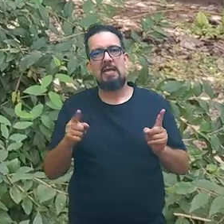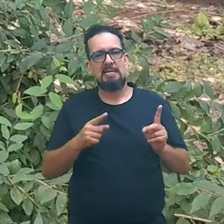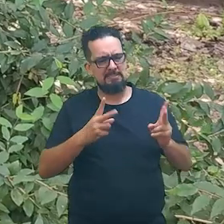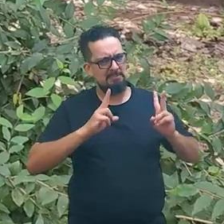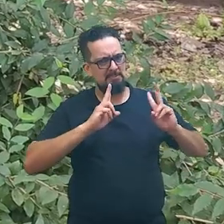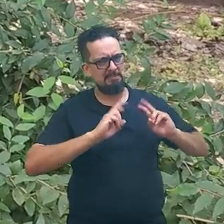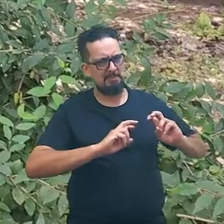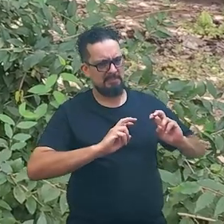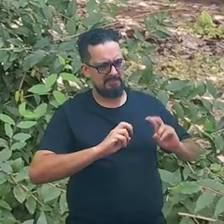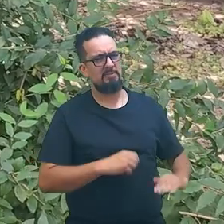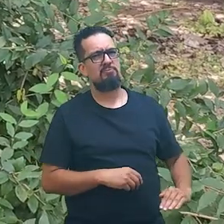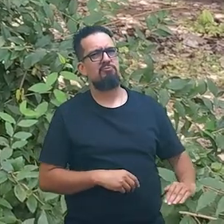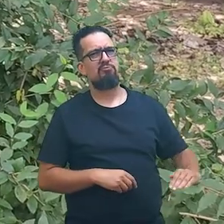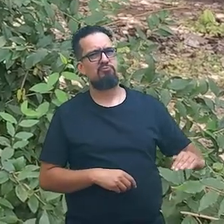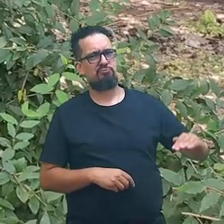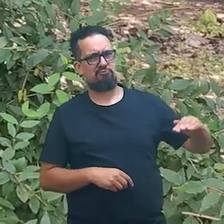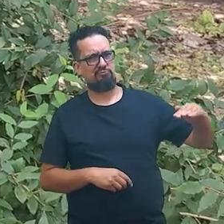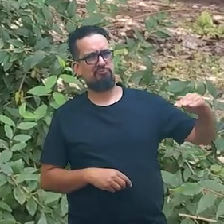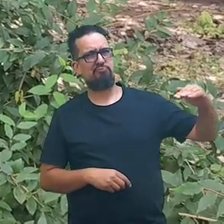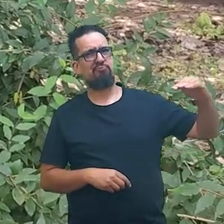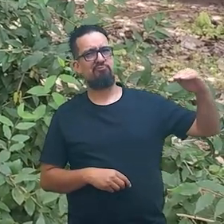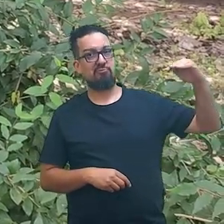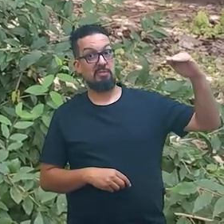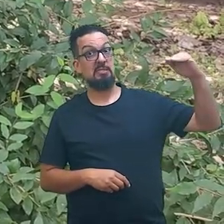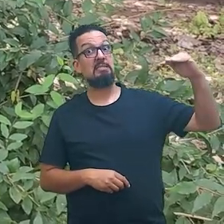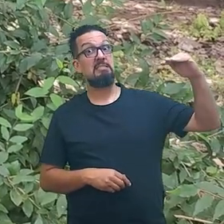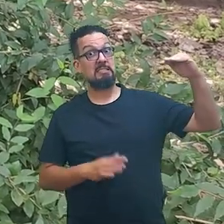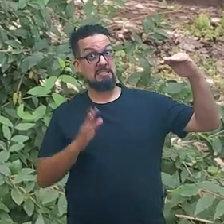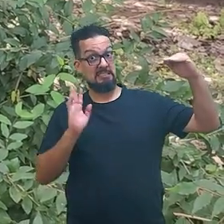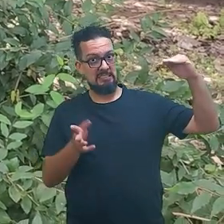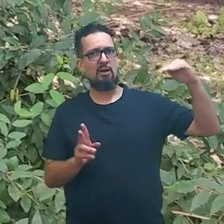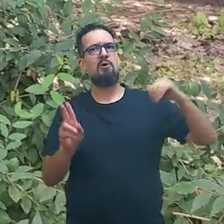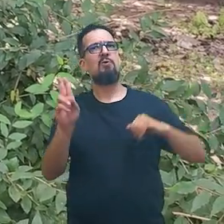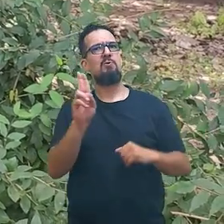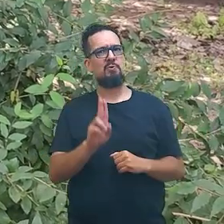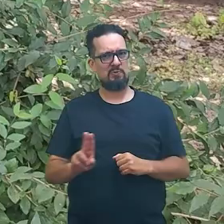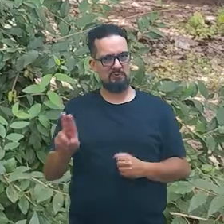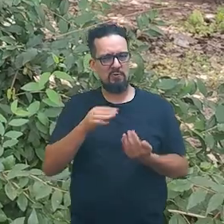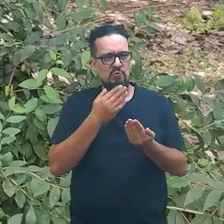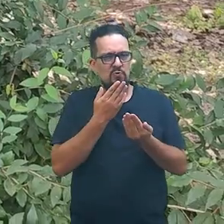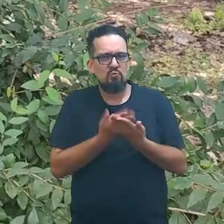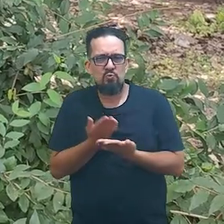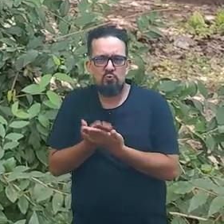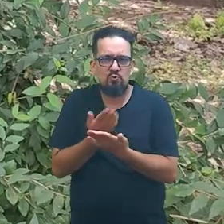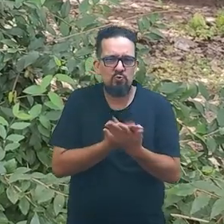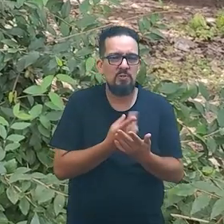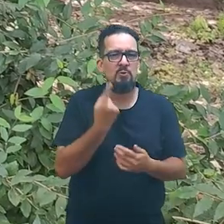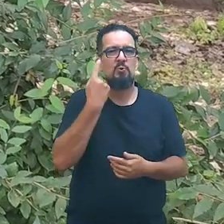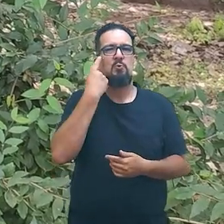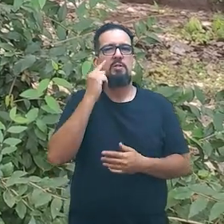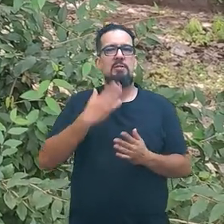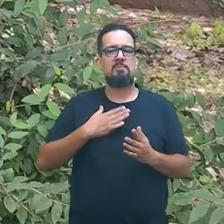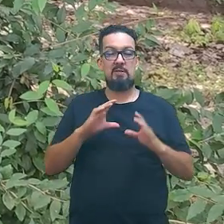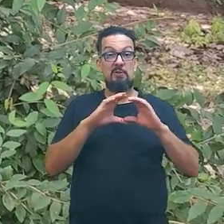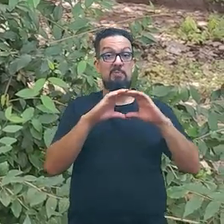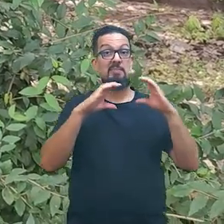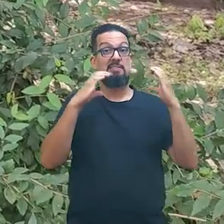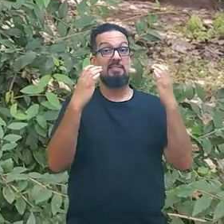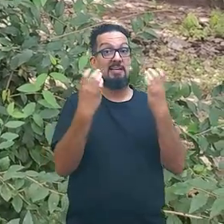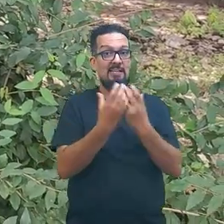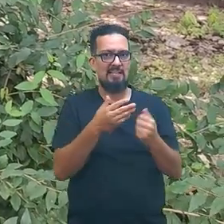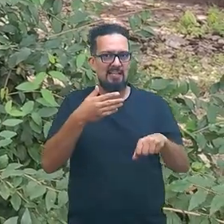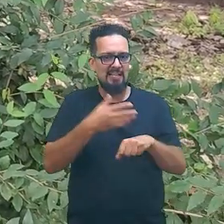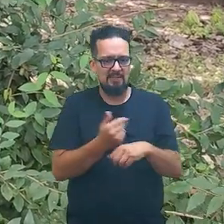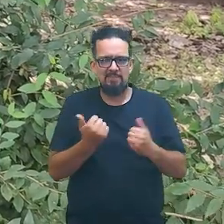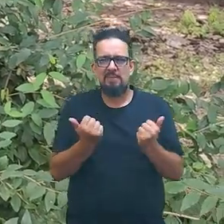adolescência. E depois, na universidade própria, já estava, estudando, descobri o carisma, né? A minha comunidade foi